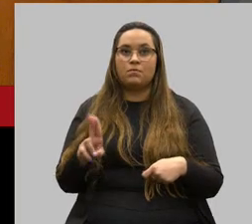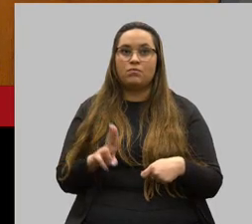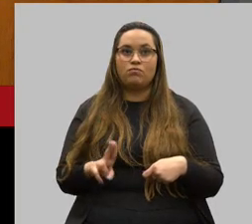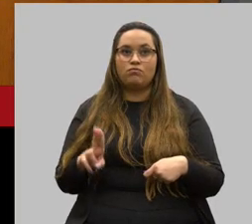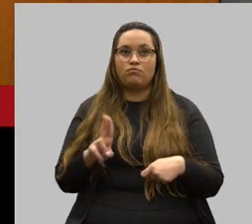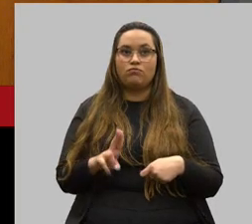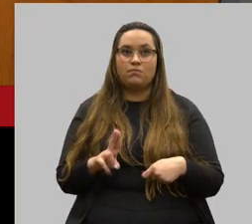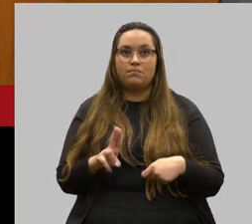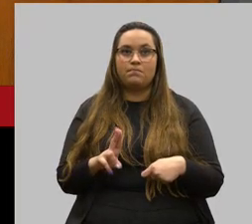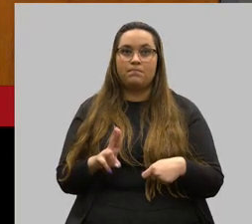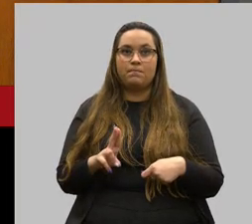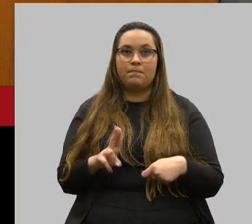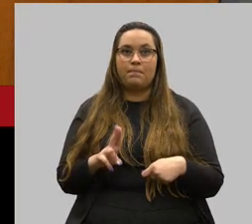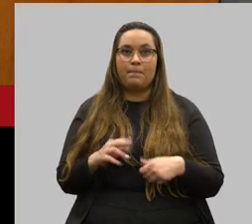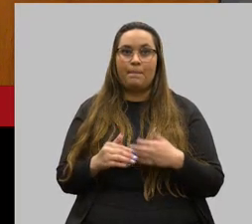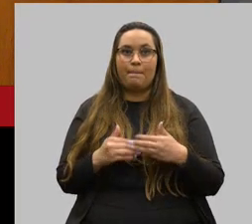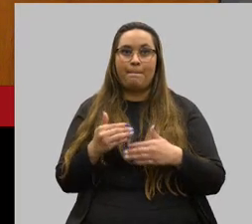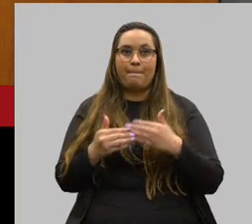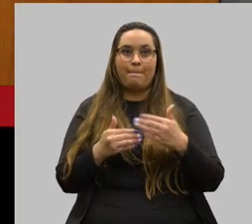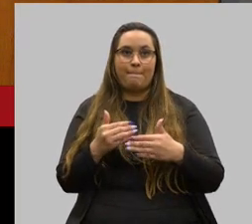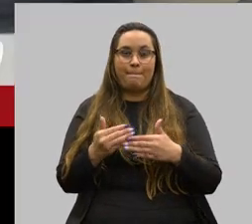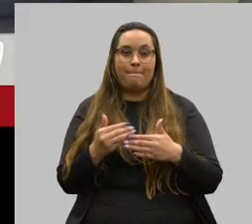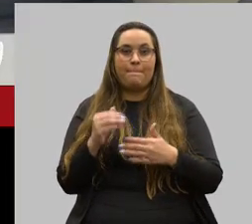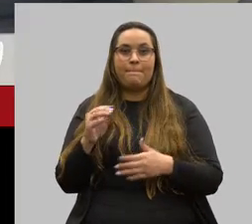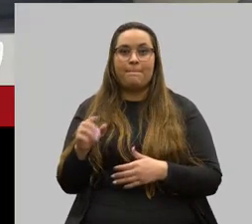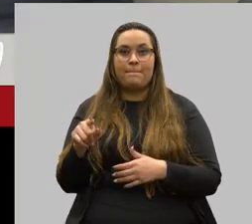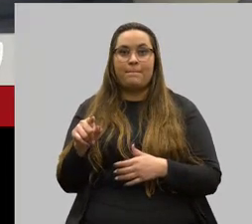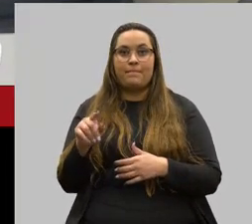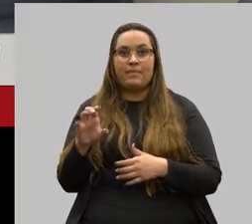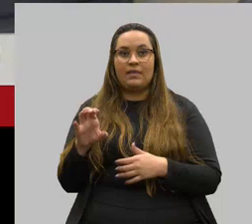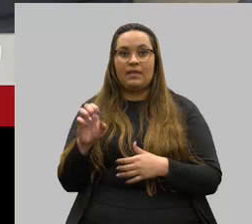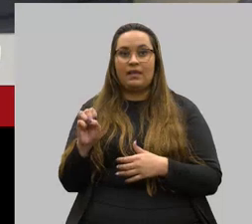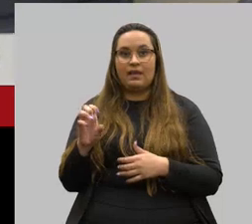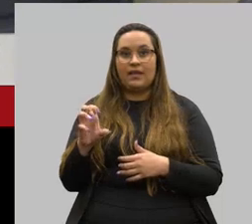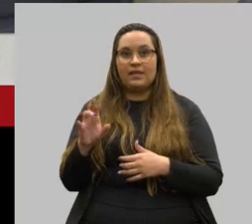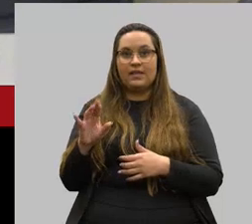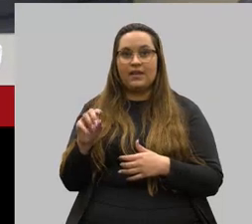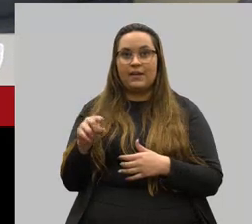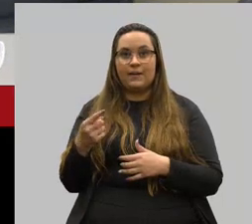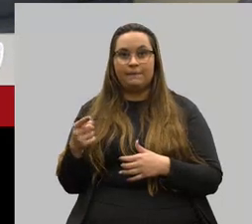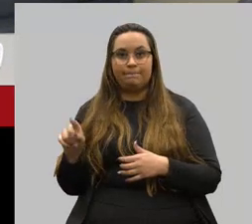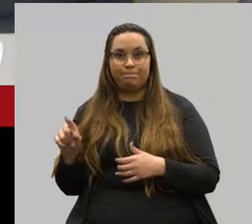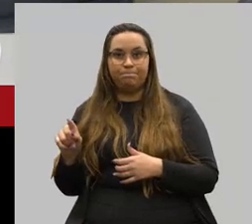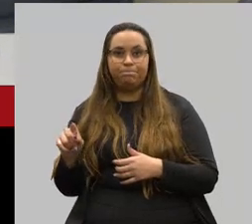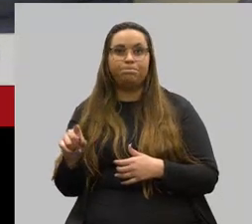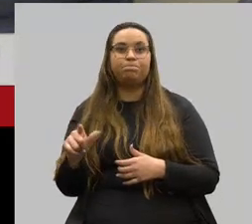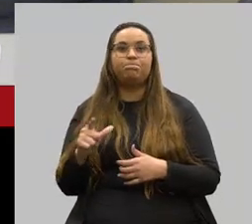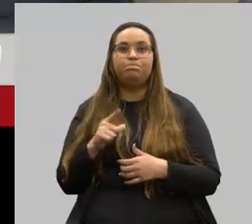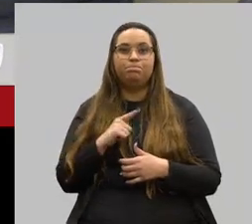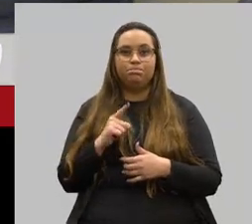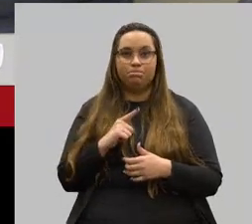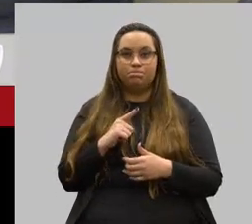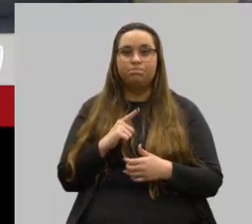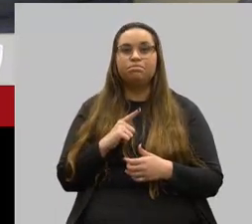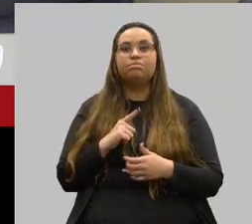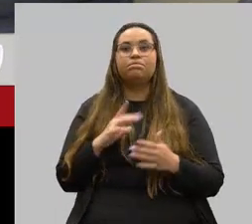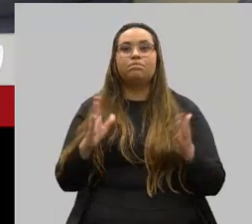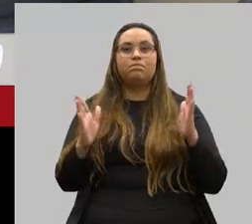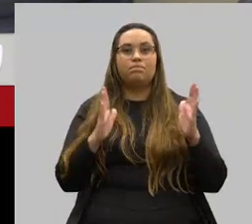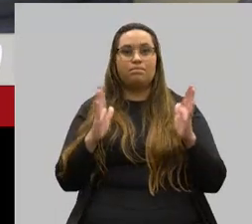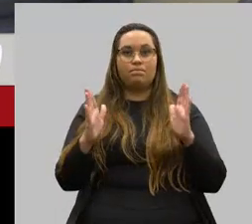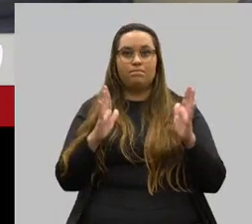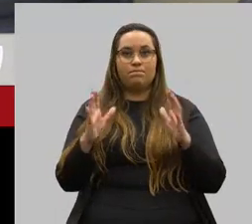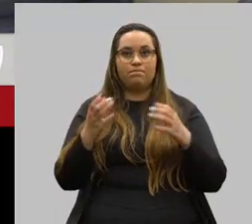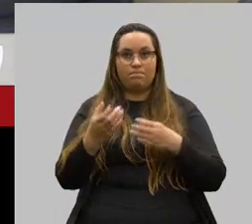da carreira de Escrivão de e e ainda está né no atualmente no prazo de validade do